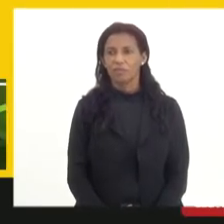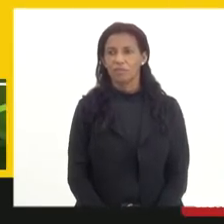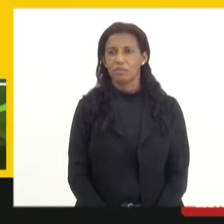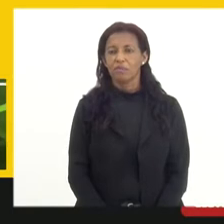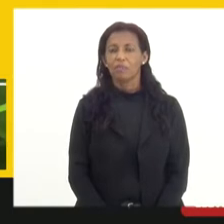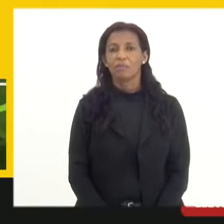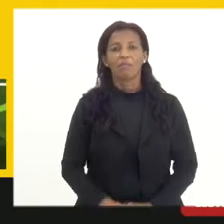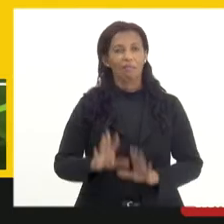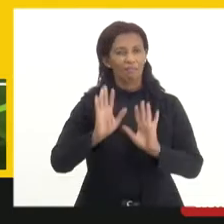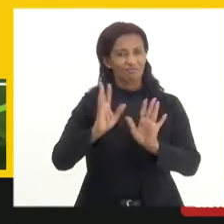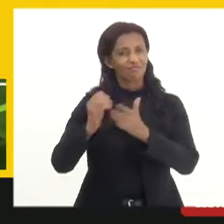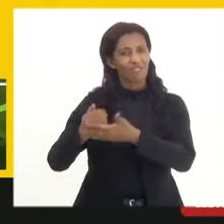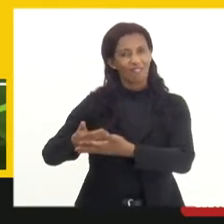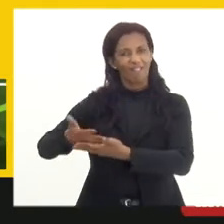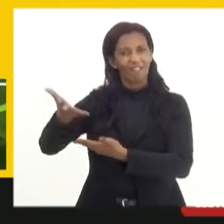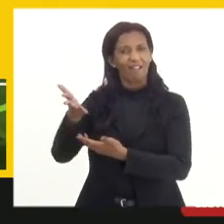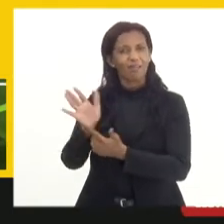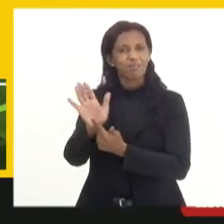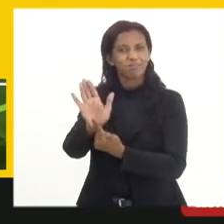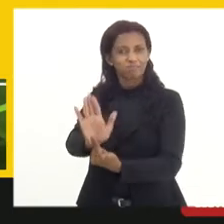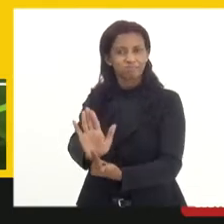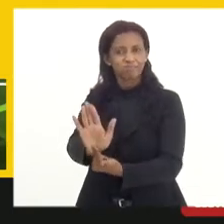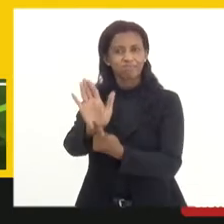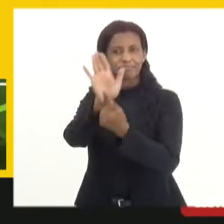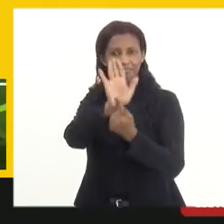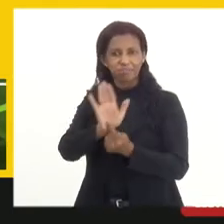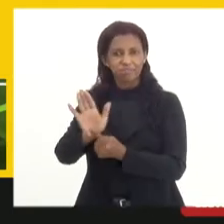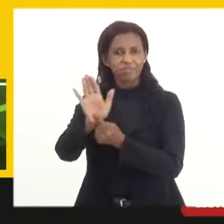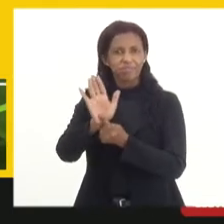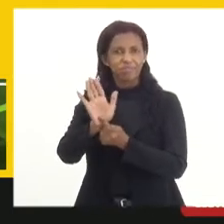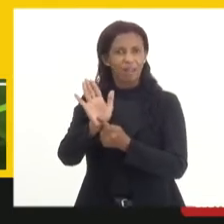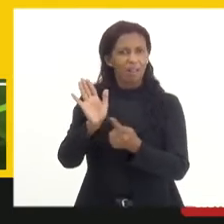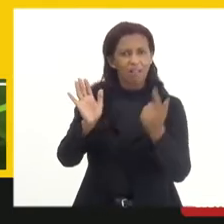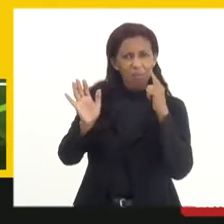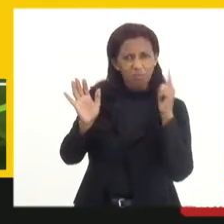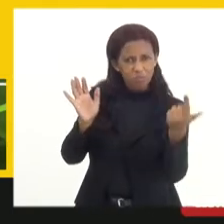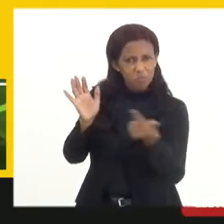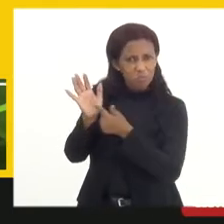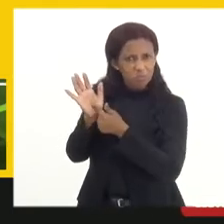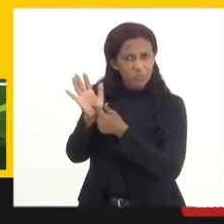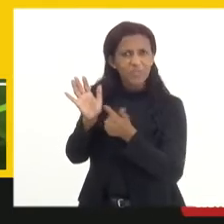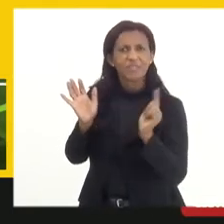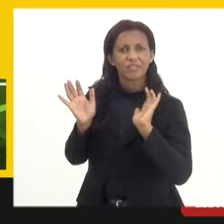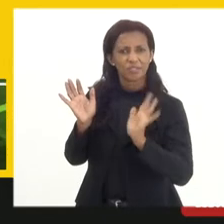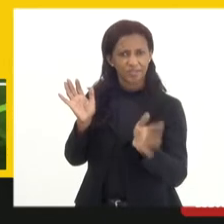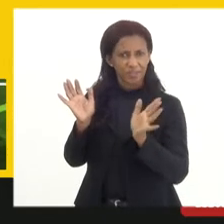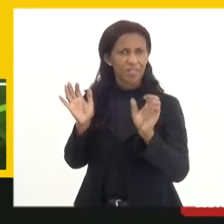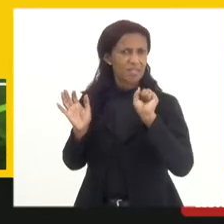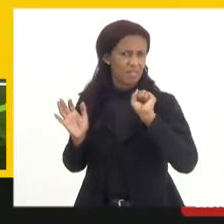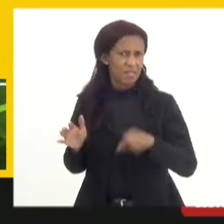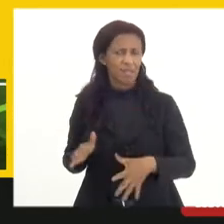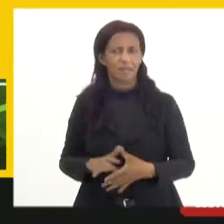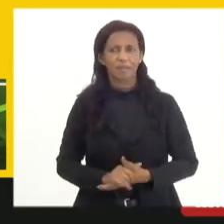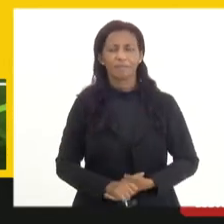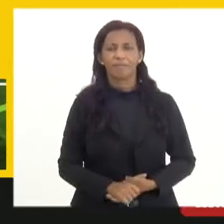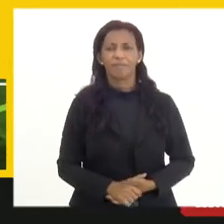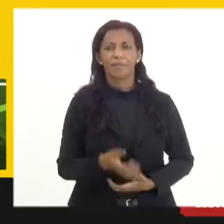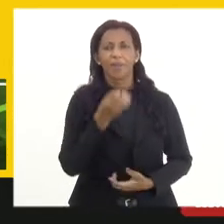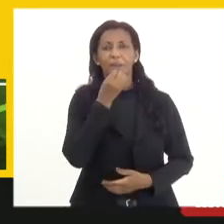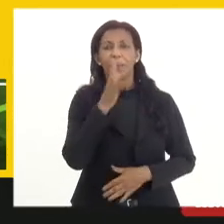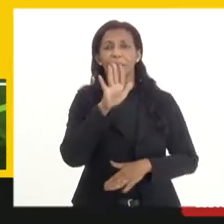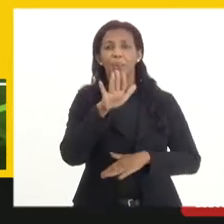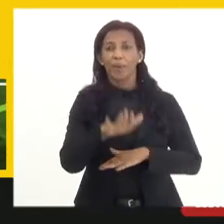Pronto, já entrou na tela. Vocês estão vendo aqui minha tela? Já, Tomás, beleza. Então, vamos lá. Boa